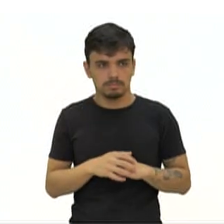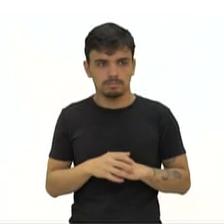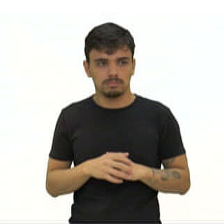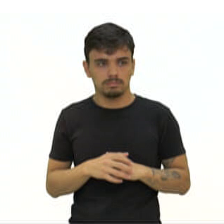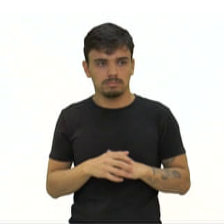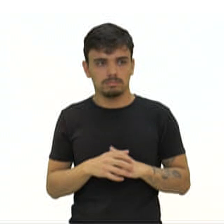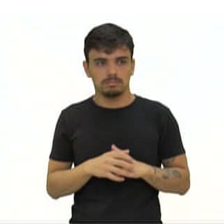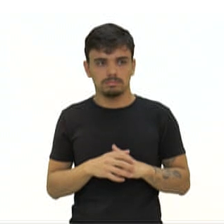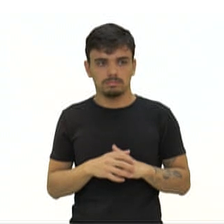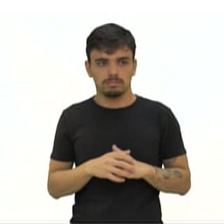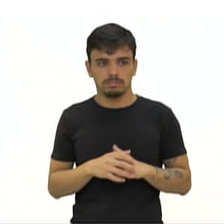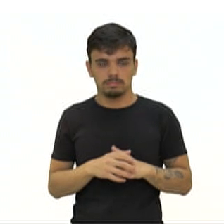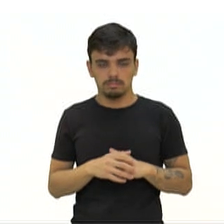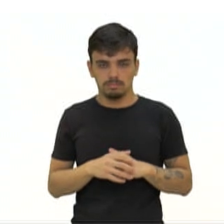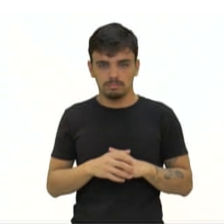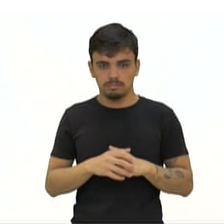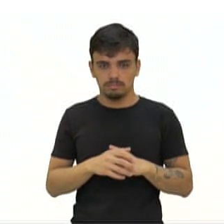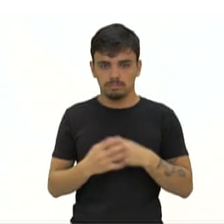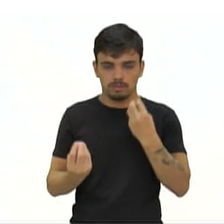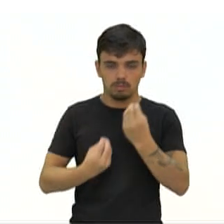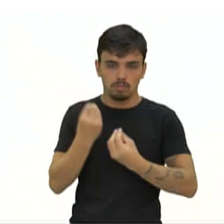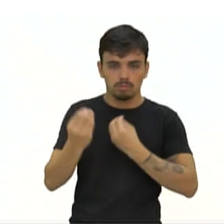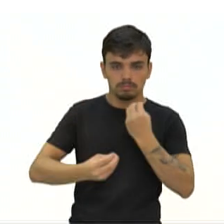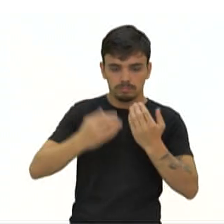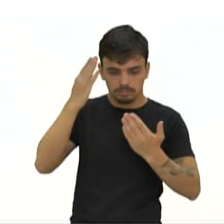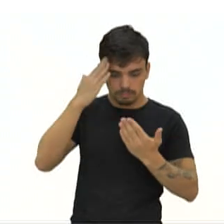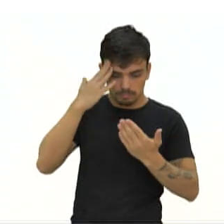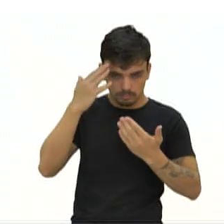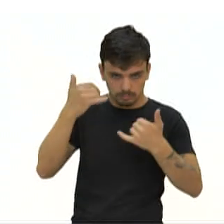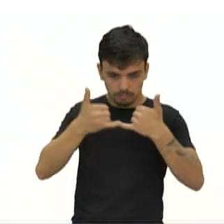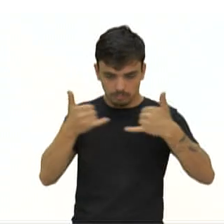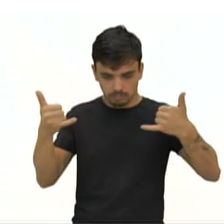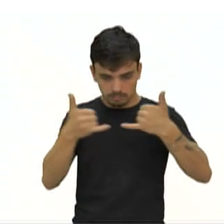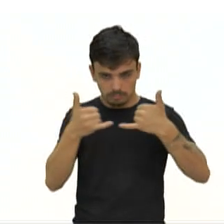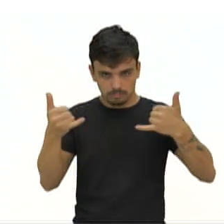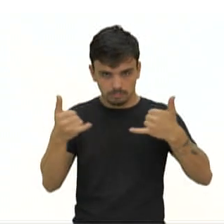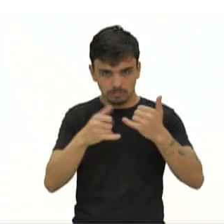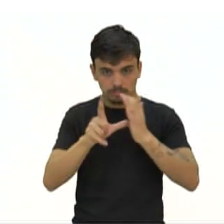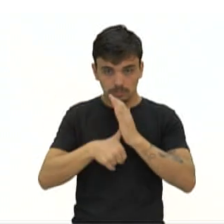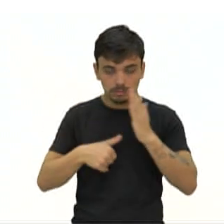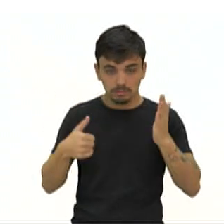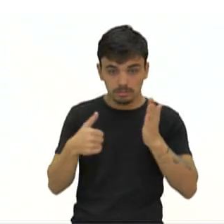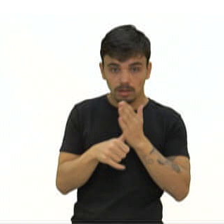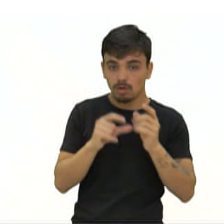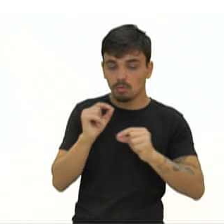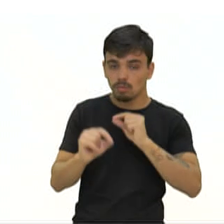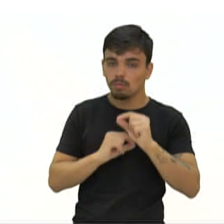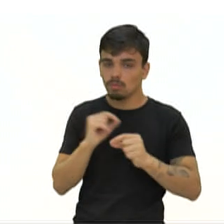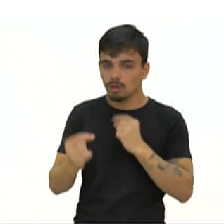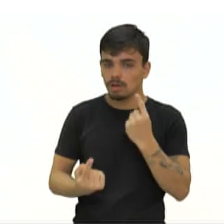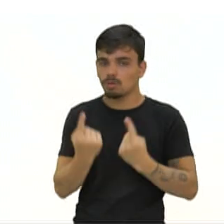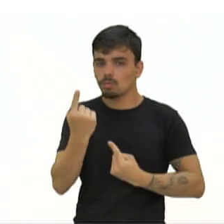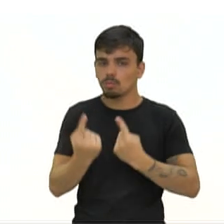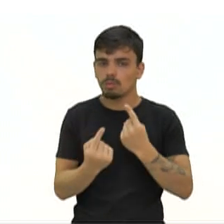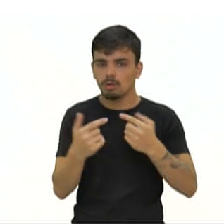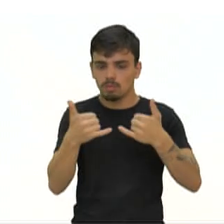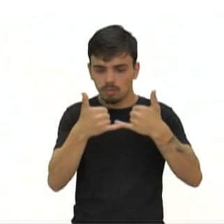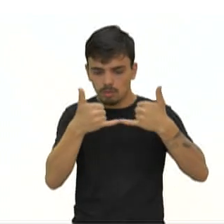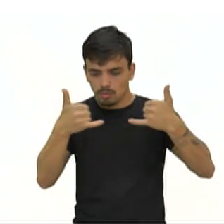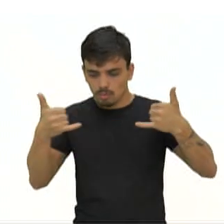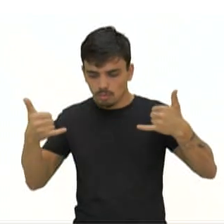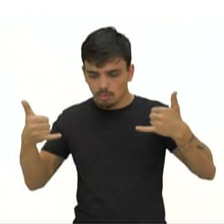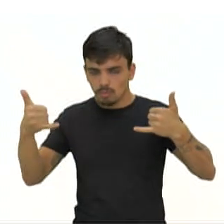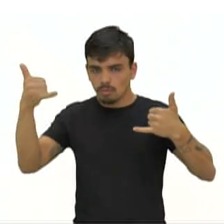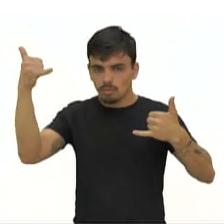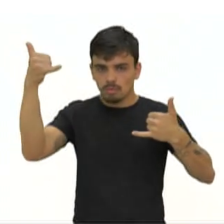elétrica. A leitura do amperímetro após ligar o circuito será... Então, a pergunta é, qual é a corrente que vai passar